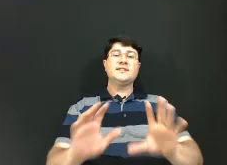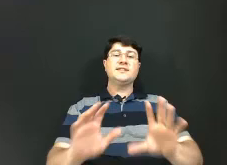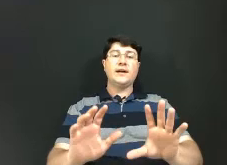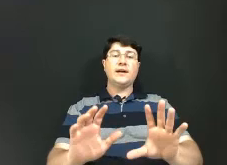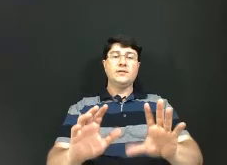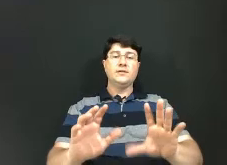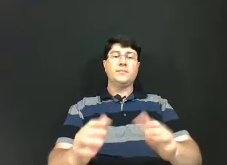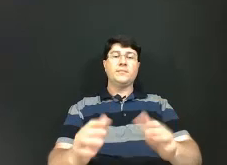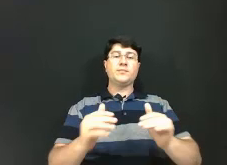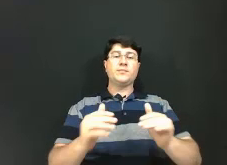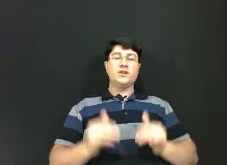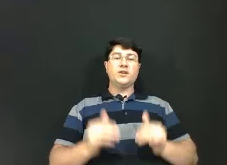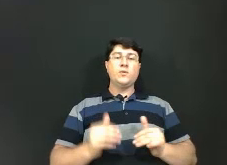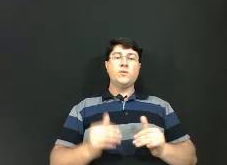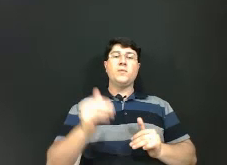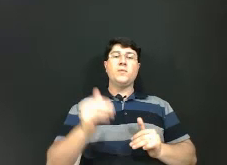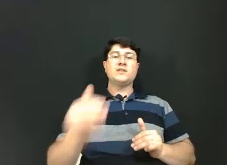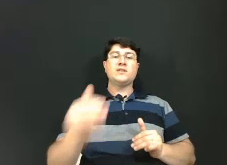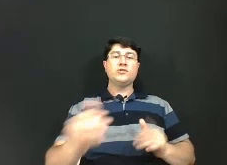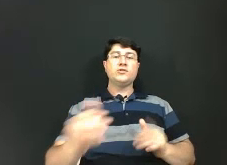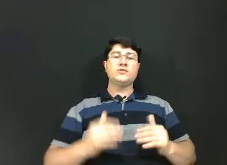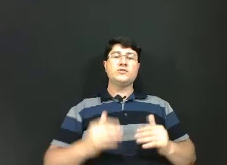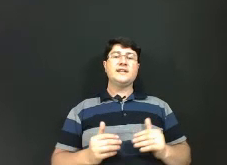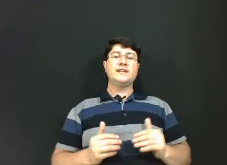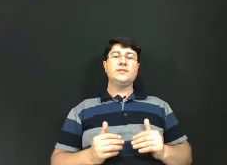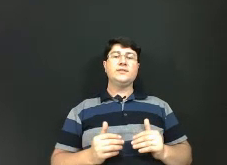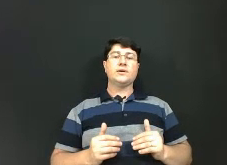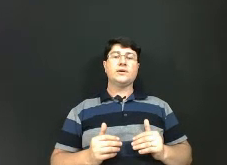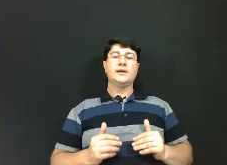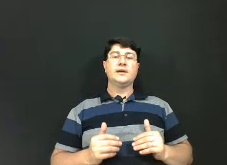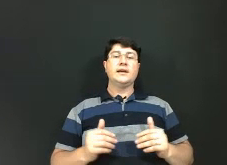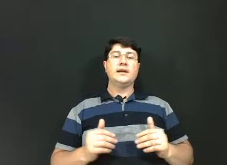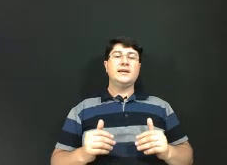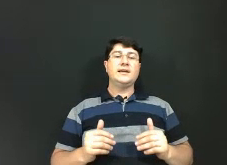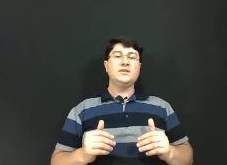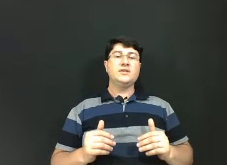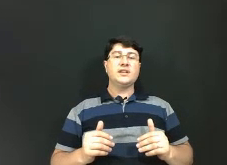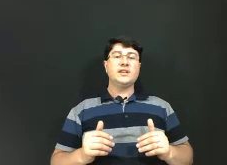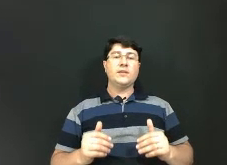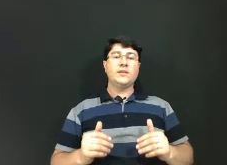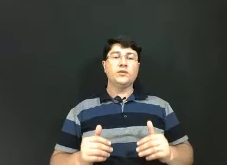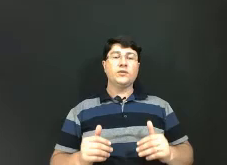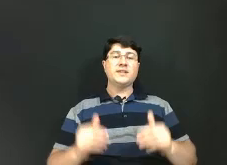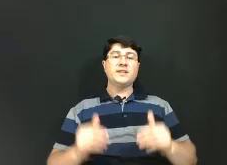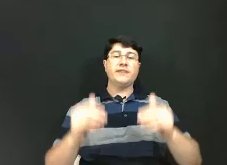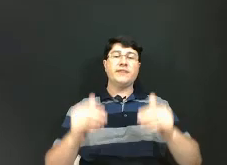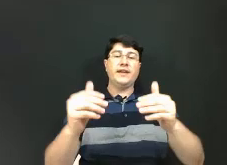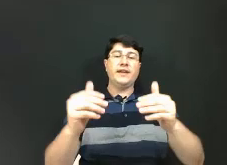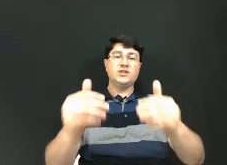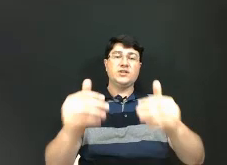proximal ou distal, mais próximo ou mais longe do sinalizador. E isso indica que